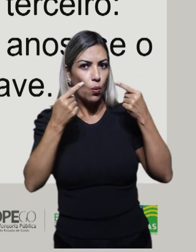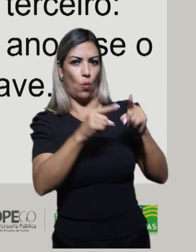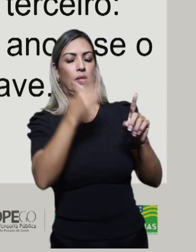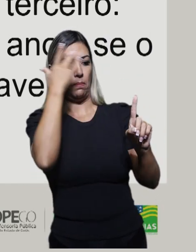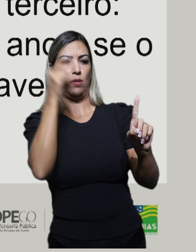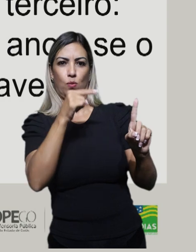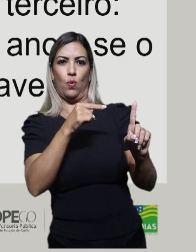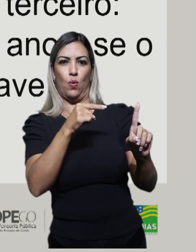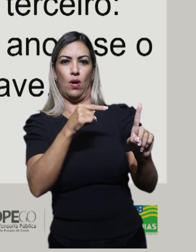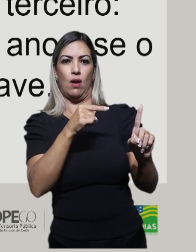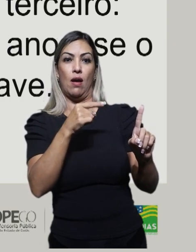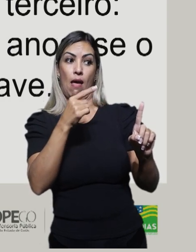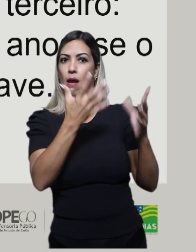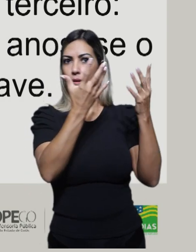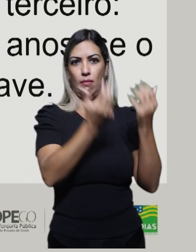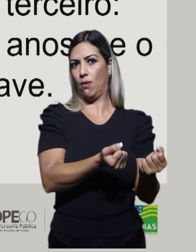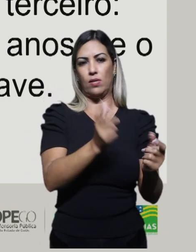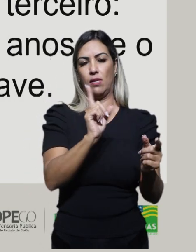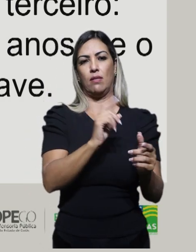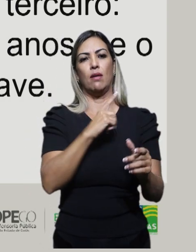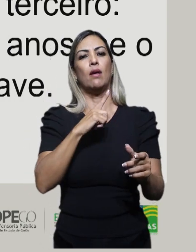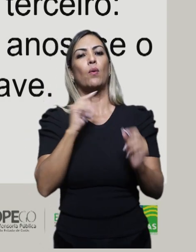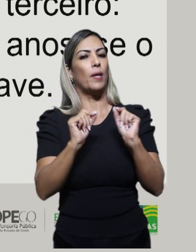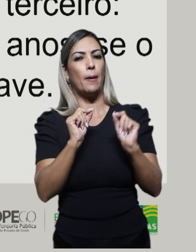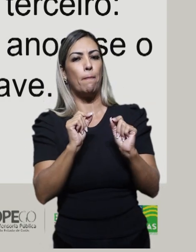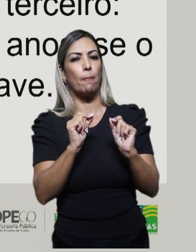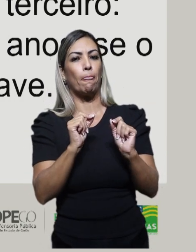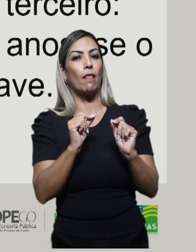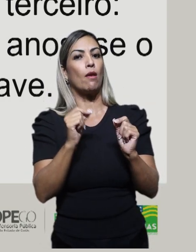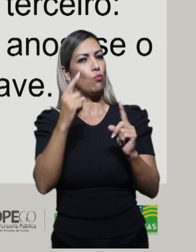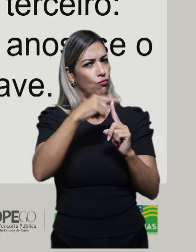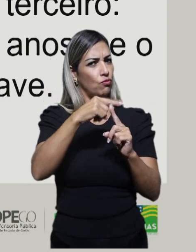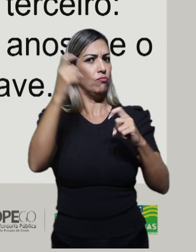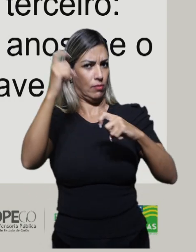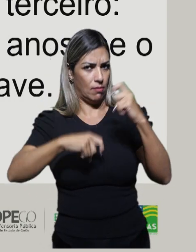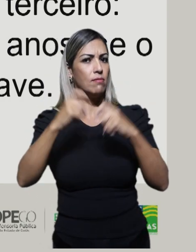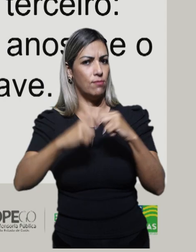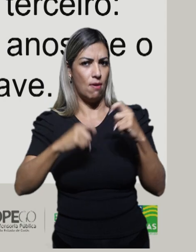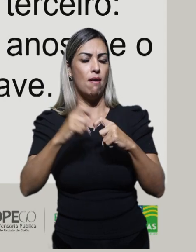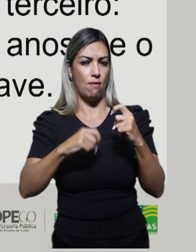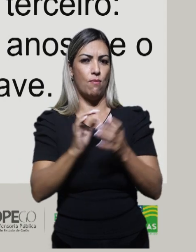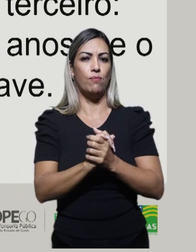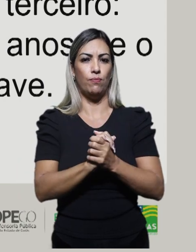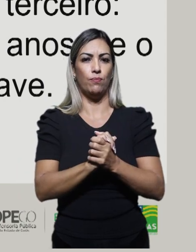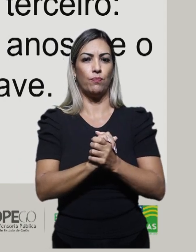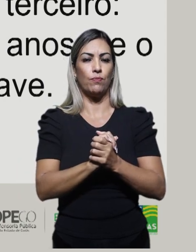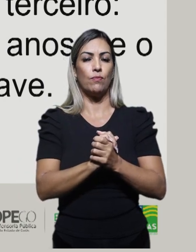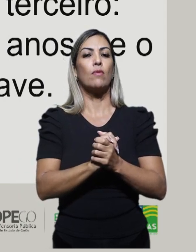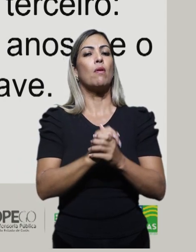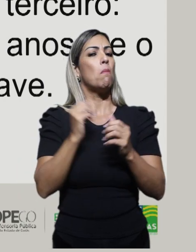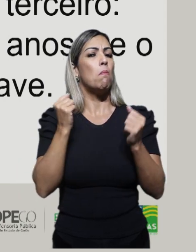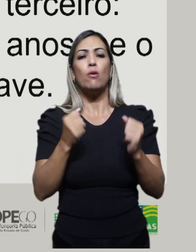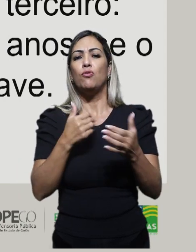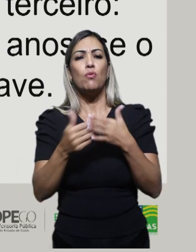sem a sua anuência, ato libidinoso, ato libidinoso, pode